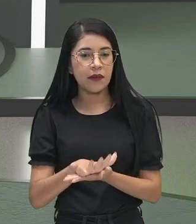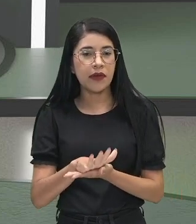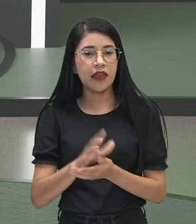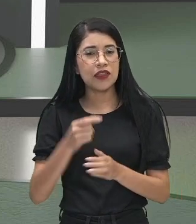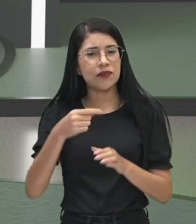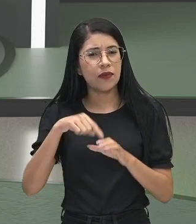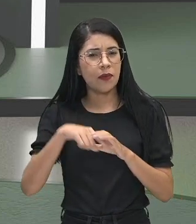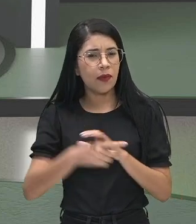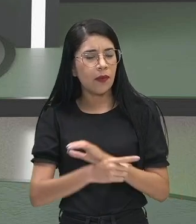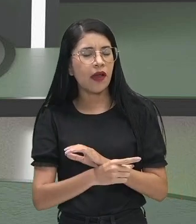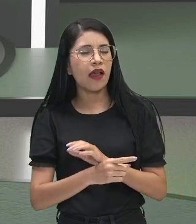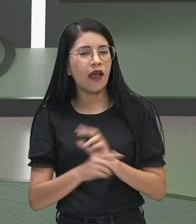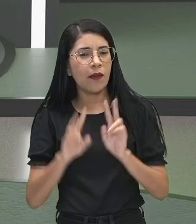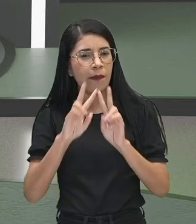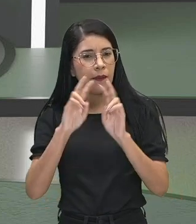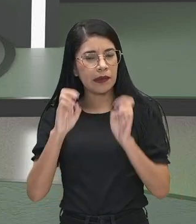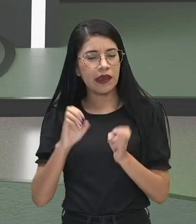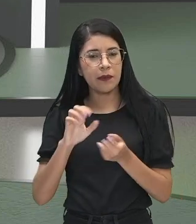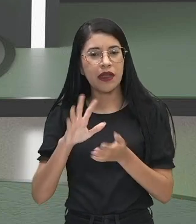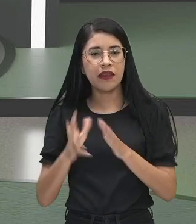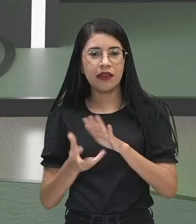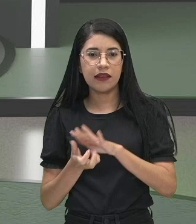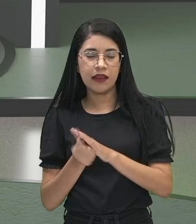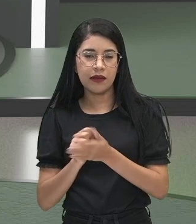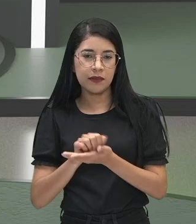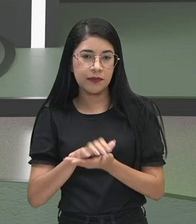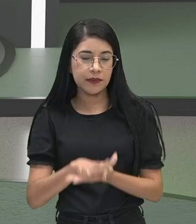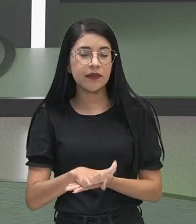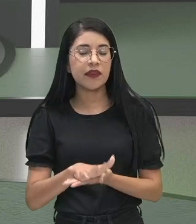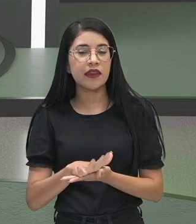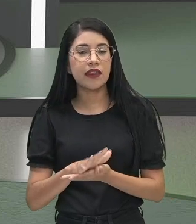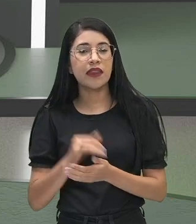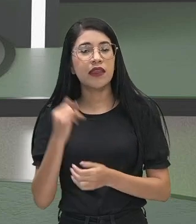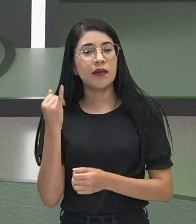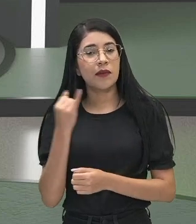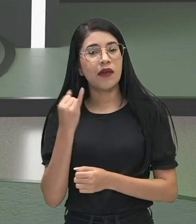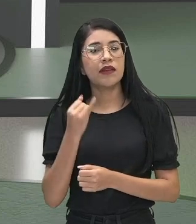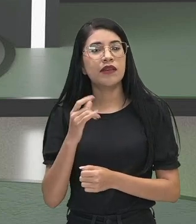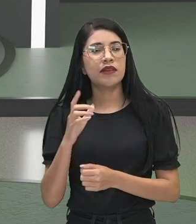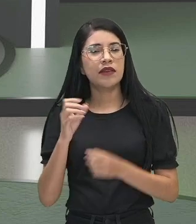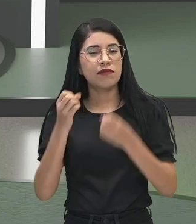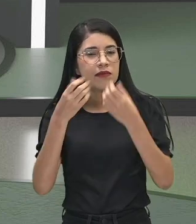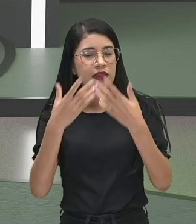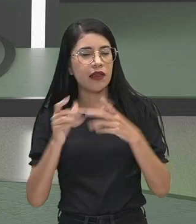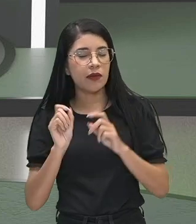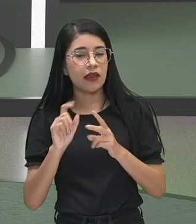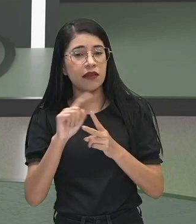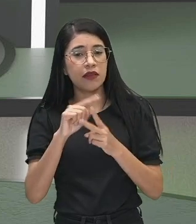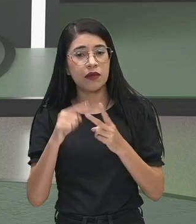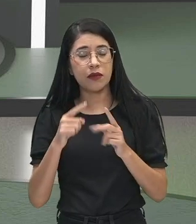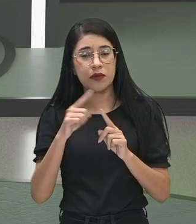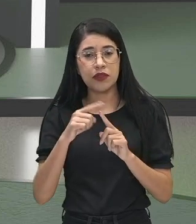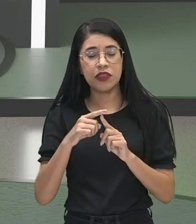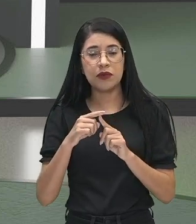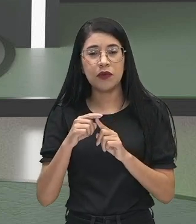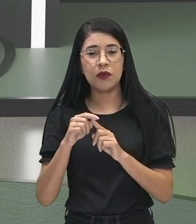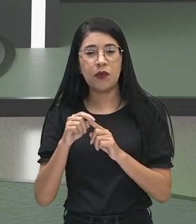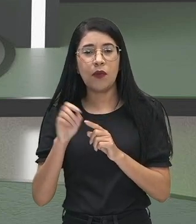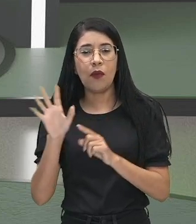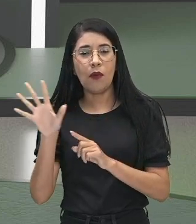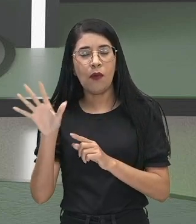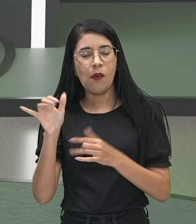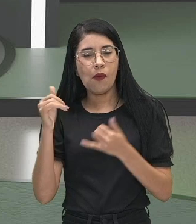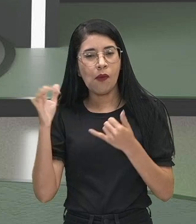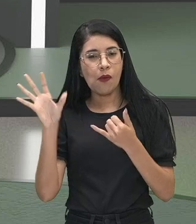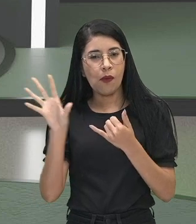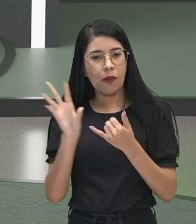aprofundar aqui na termoquímica e é importante dizer que nós temos dois tipos de processos, né? O endotérmico e o